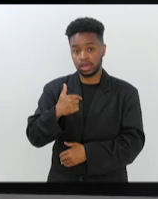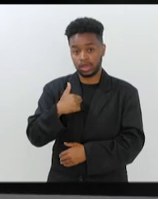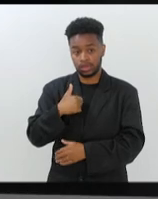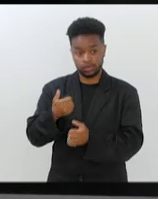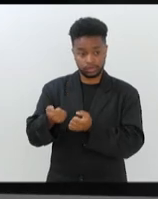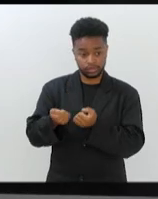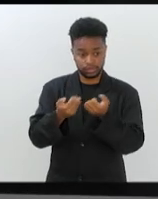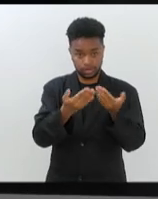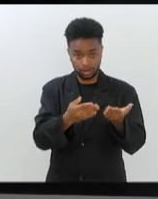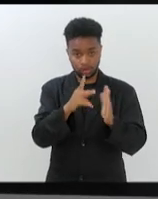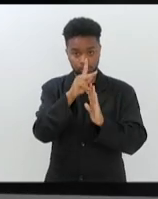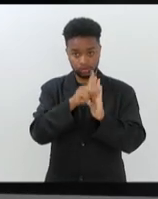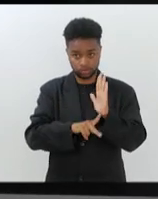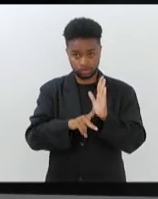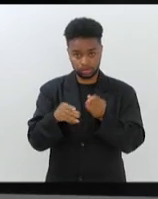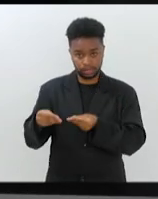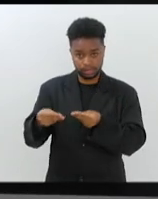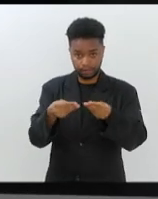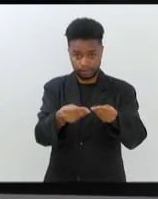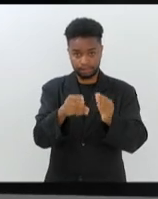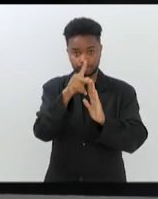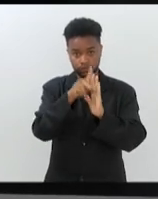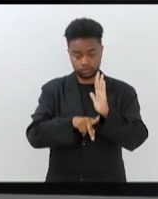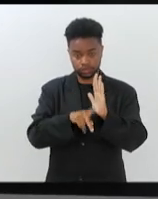ojeto até a reunião